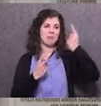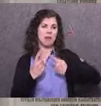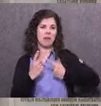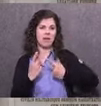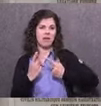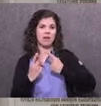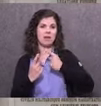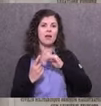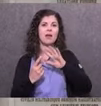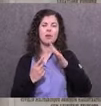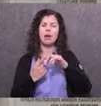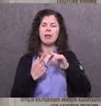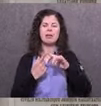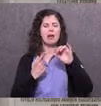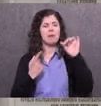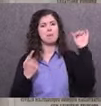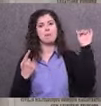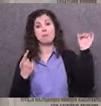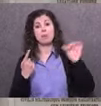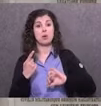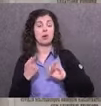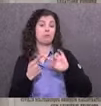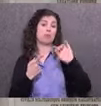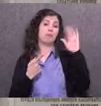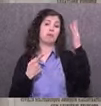que a primeira.